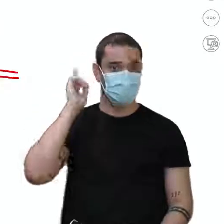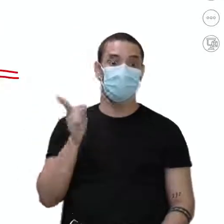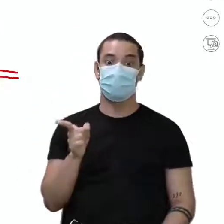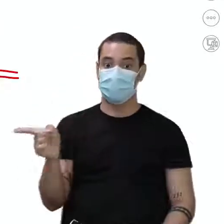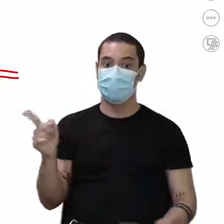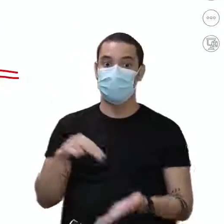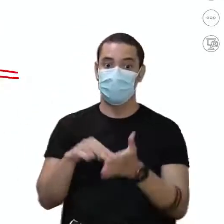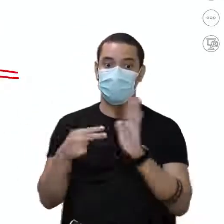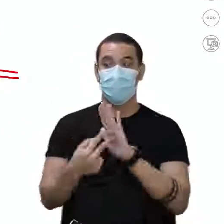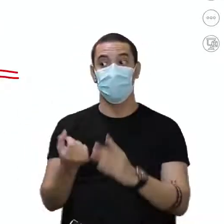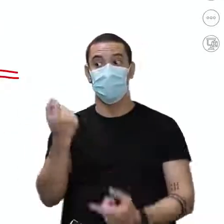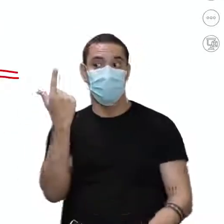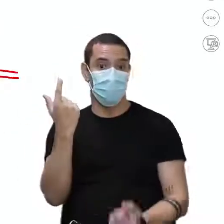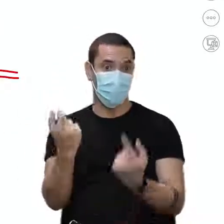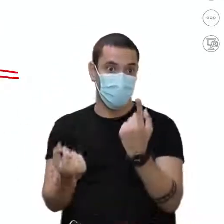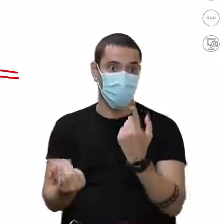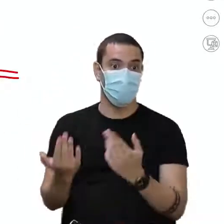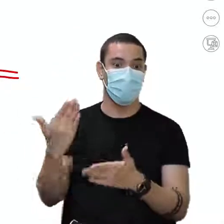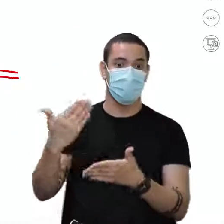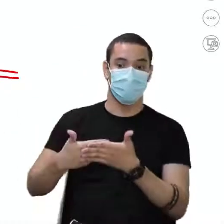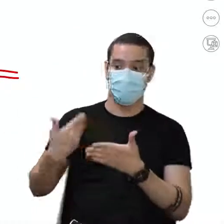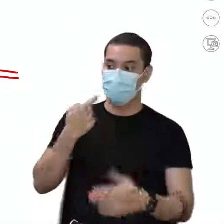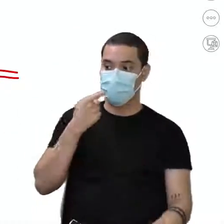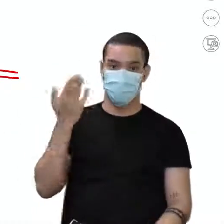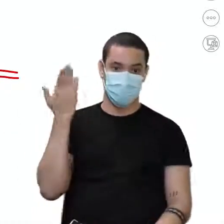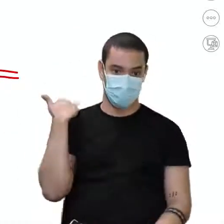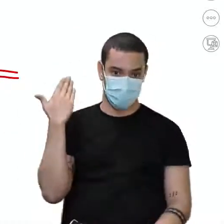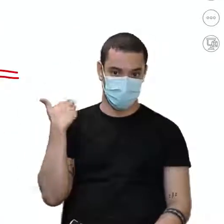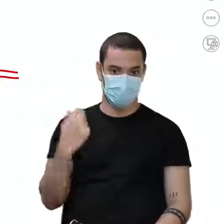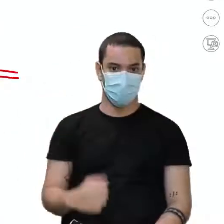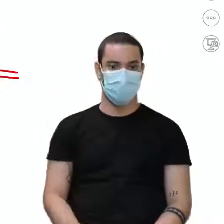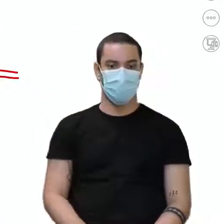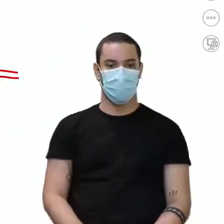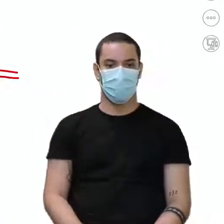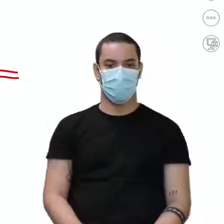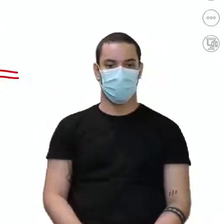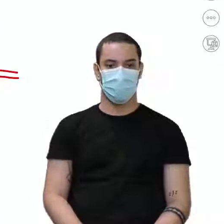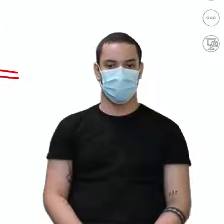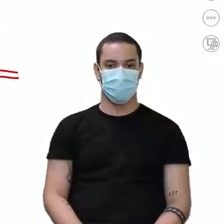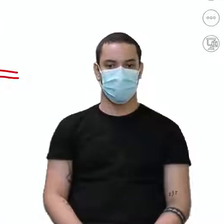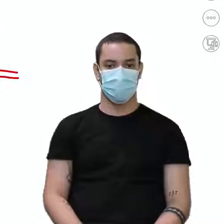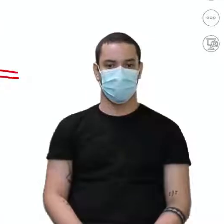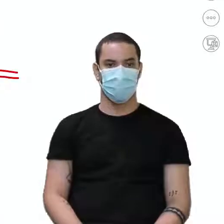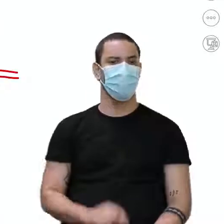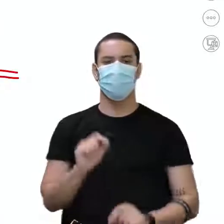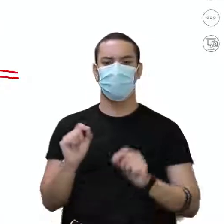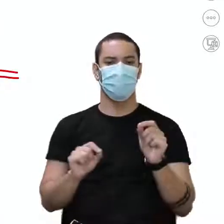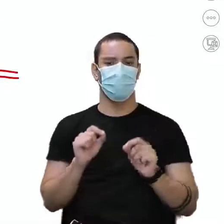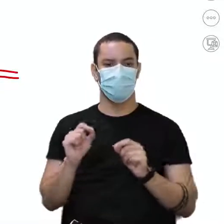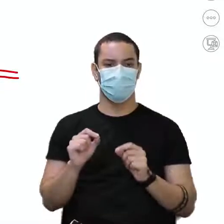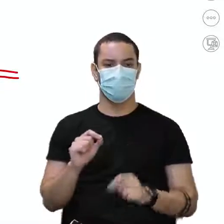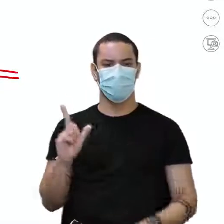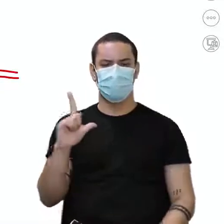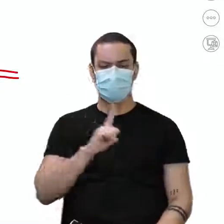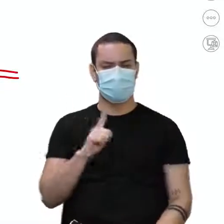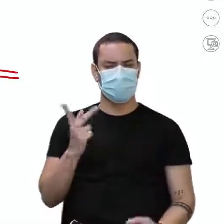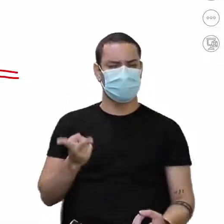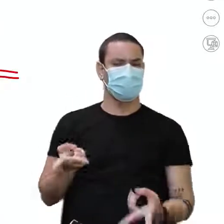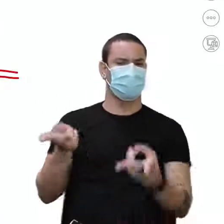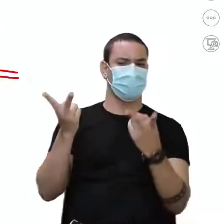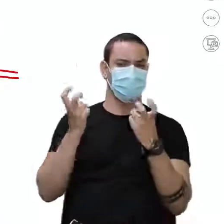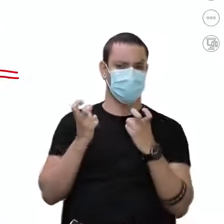ultimamente. I have been noticing some weird things lately. O que é isso? Eu tenho